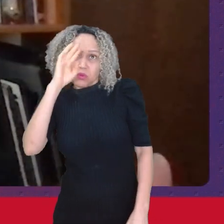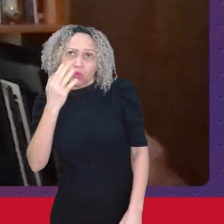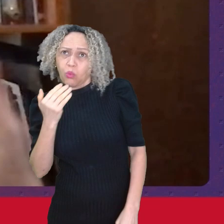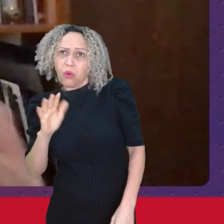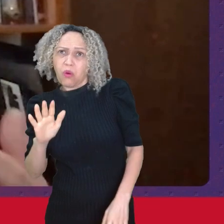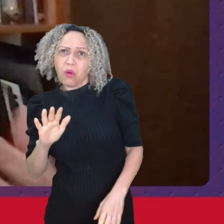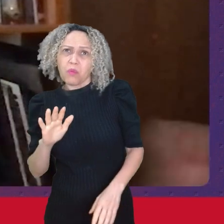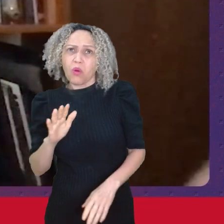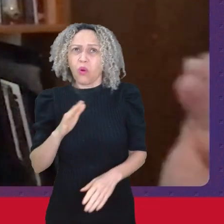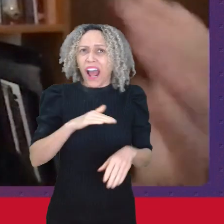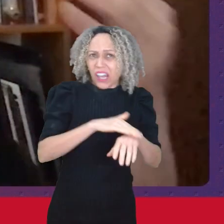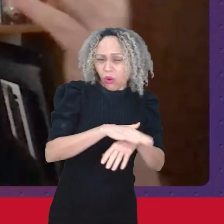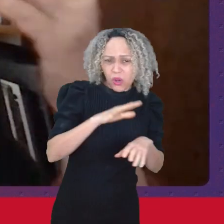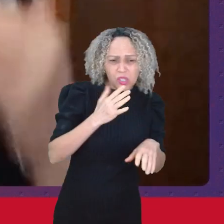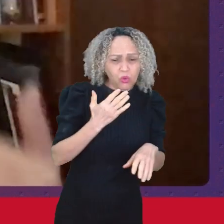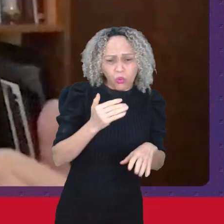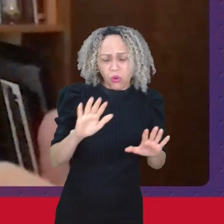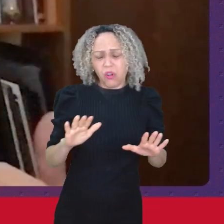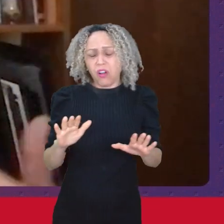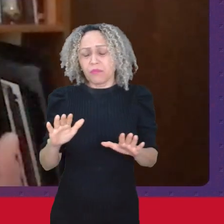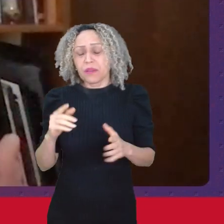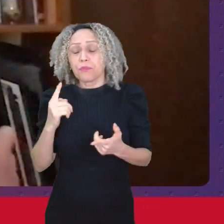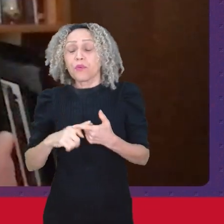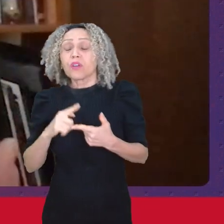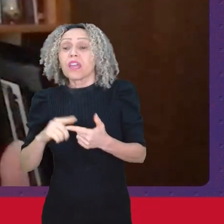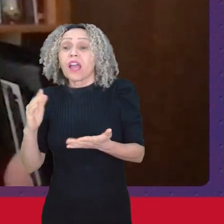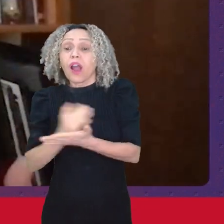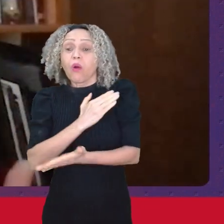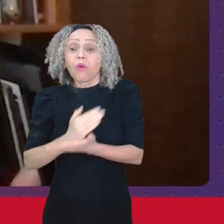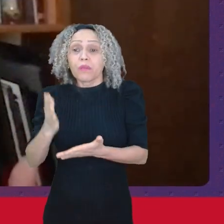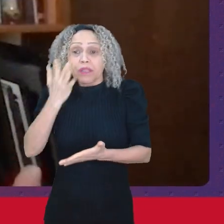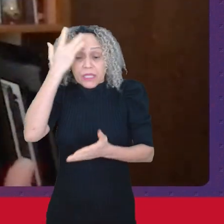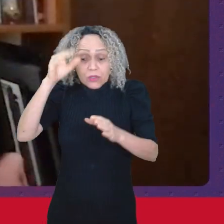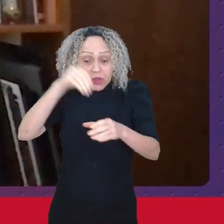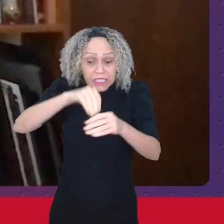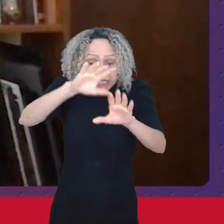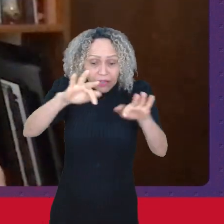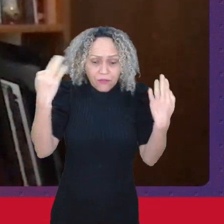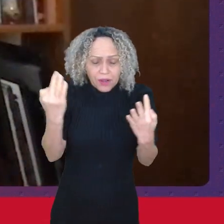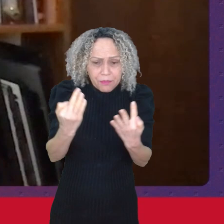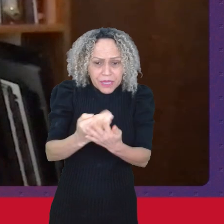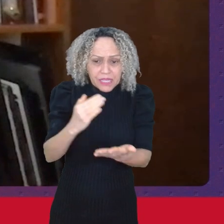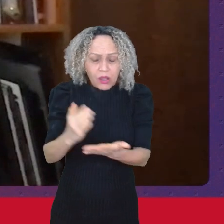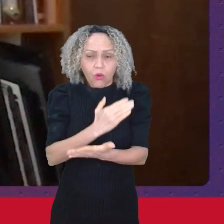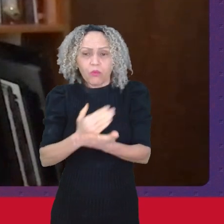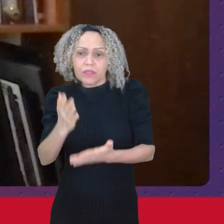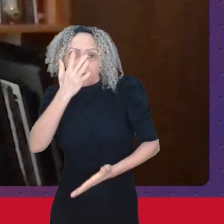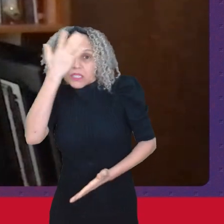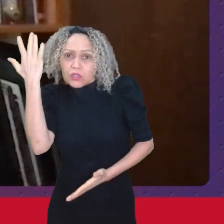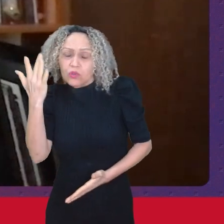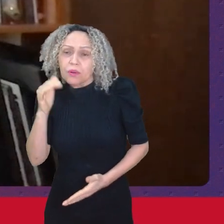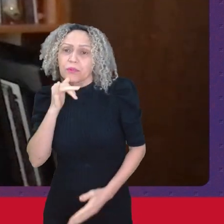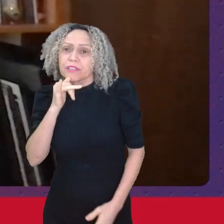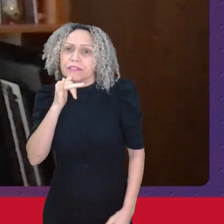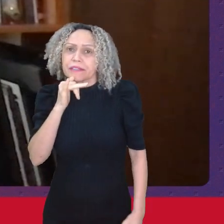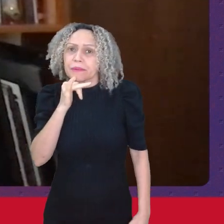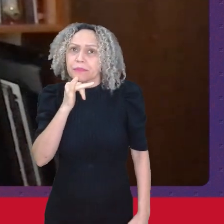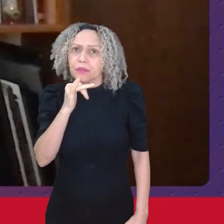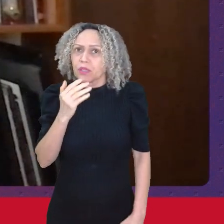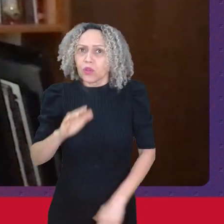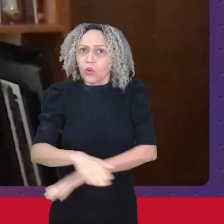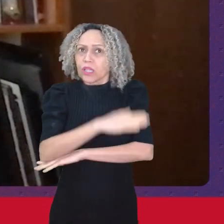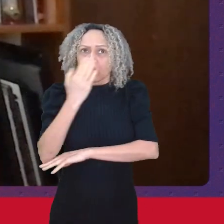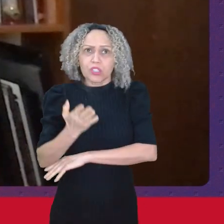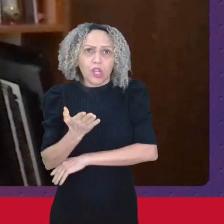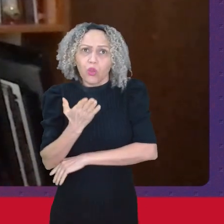3 refeições, então já tem gente na família que não está fazendo todas as refeições, mas mesmo quando as pessoas estão comendo